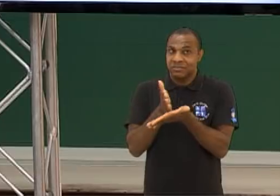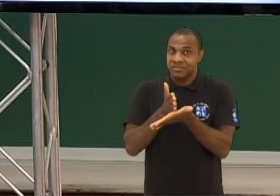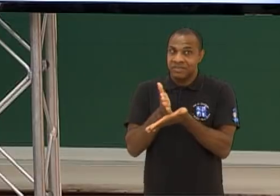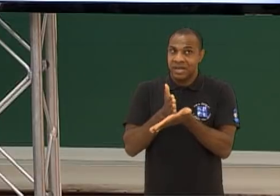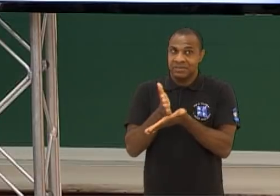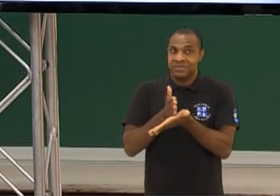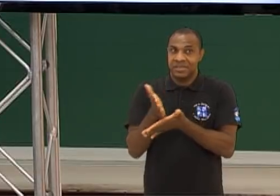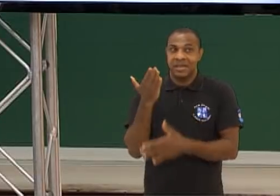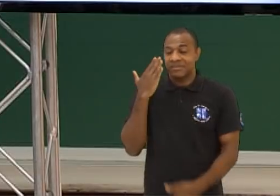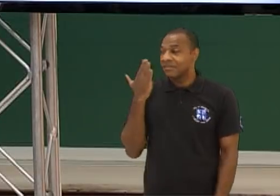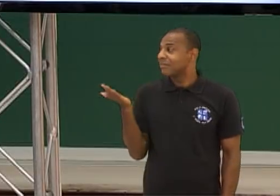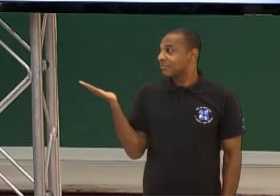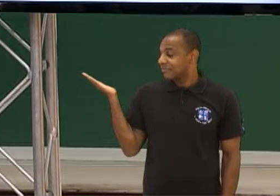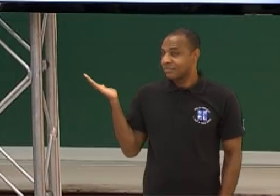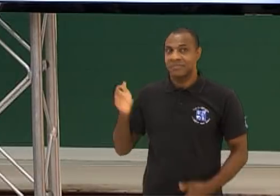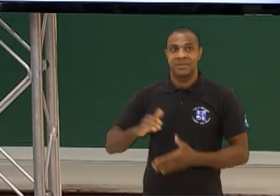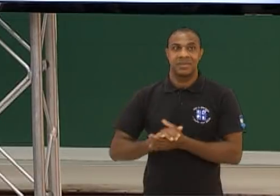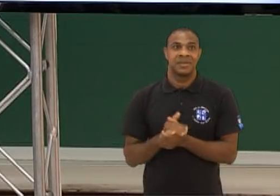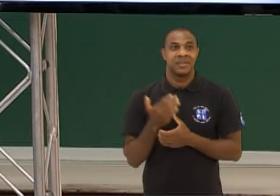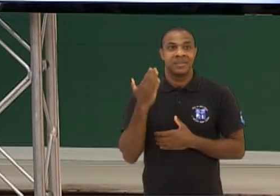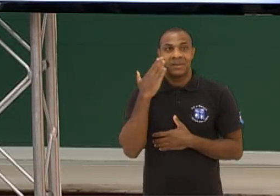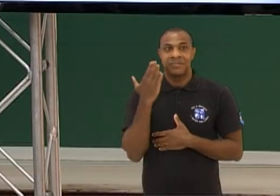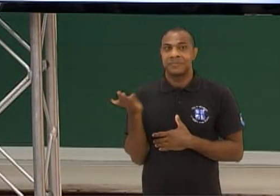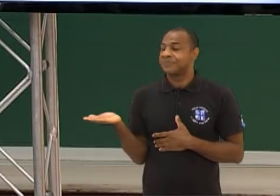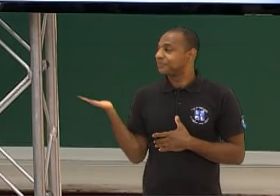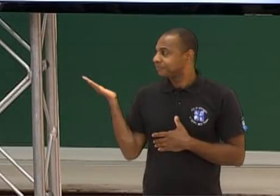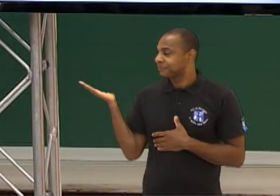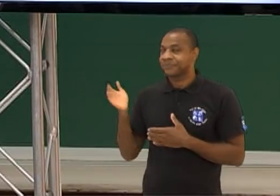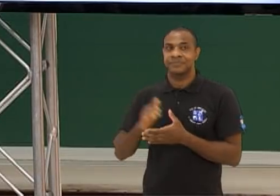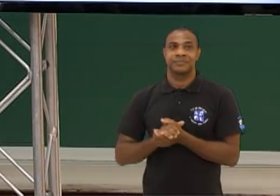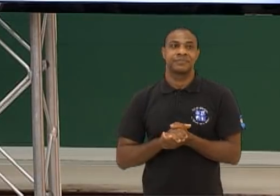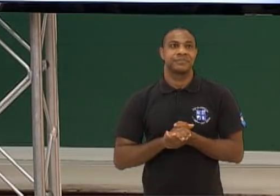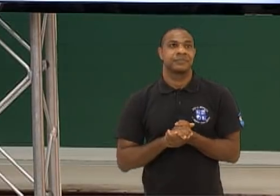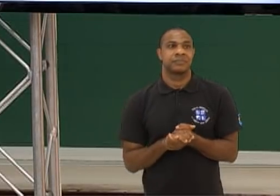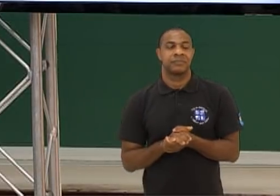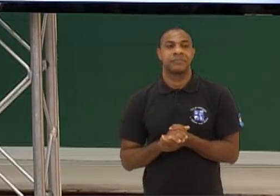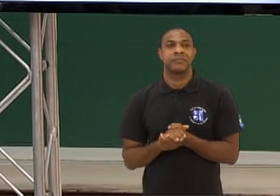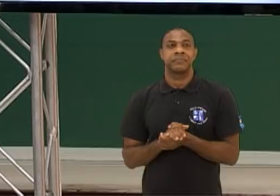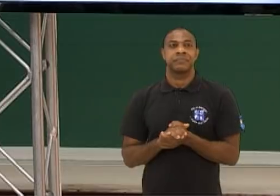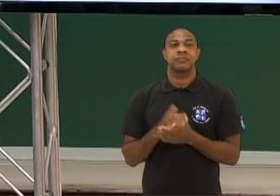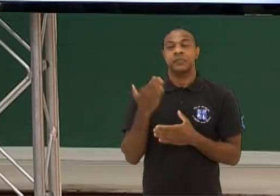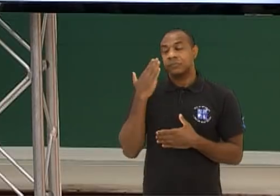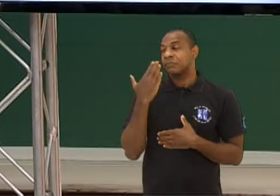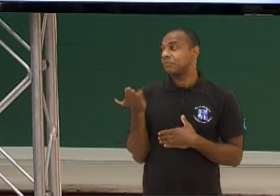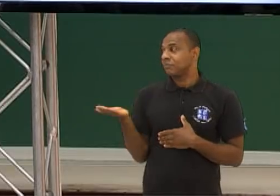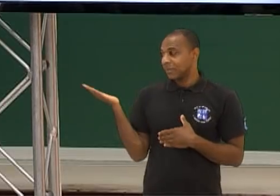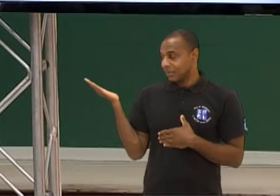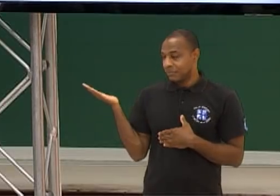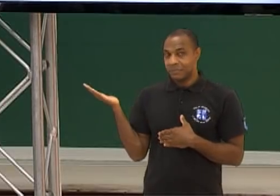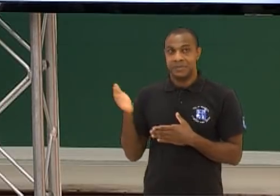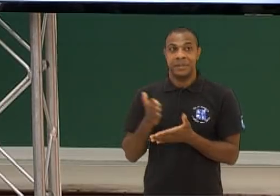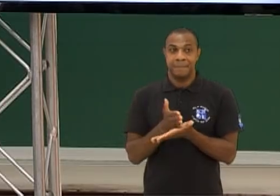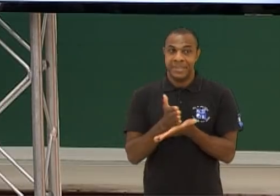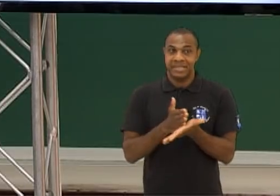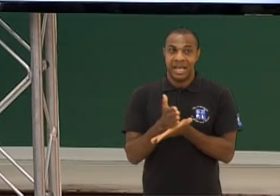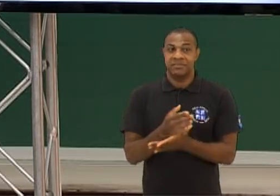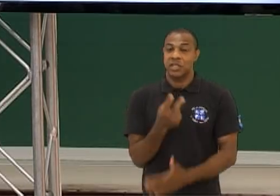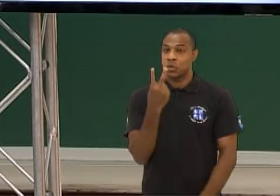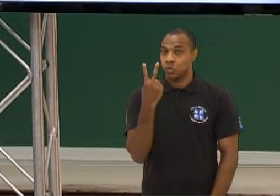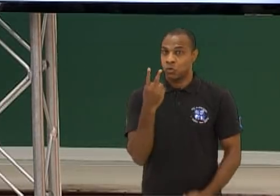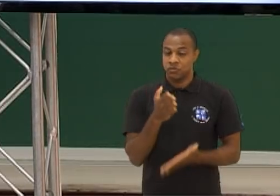metade maior. É folclore, tá, gente? Não existe metade maior nem metade menor. Então, metade eu dividi em duas